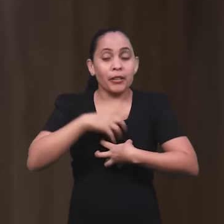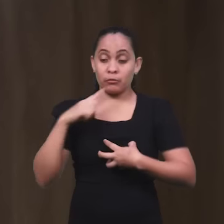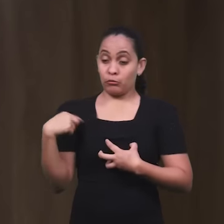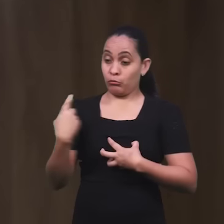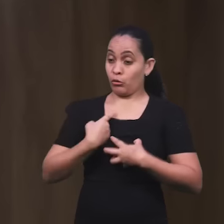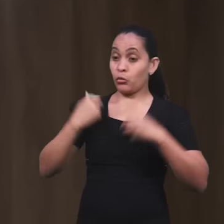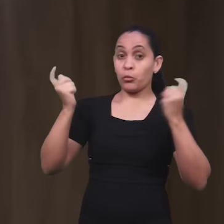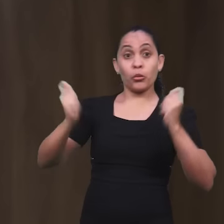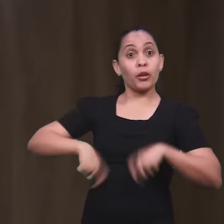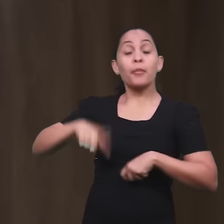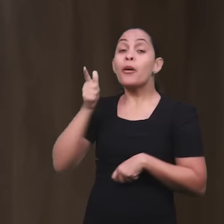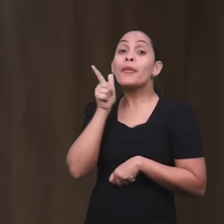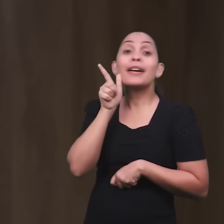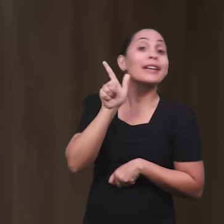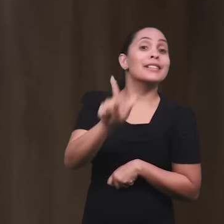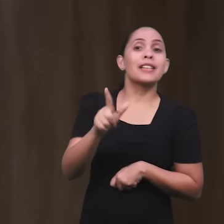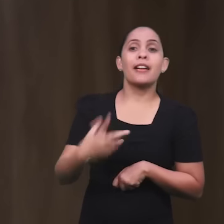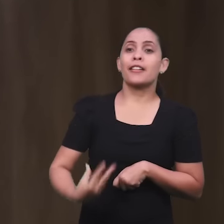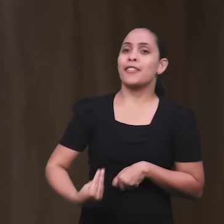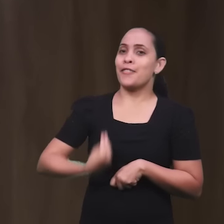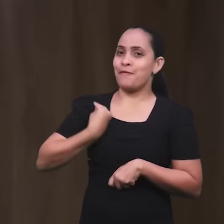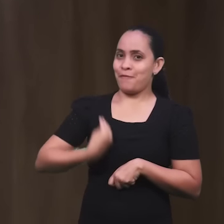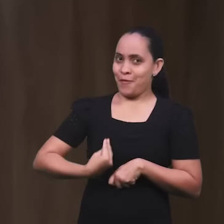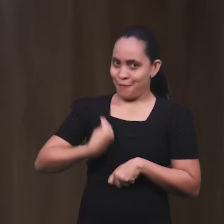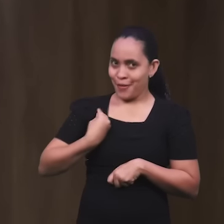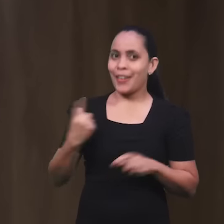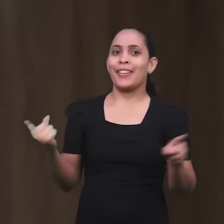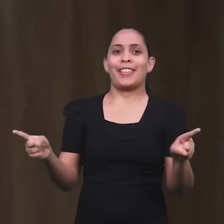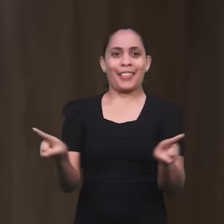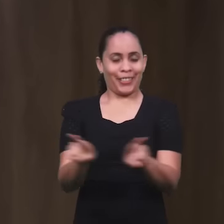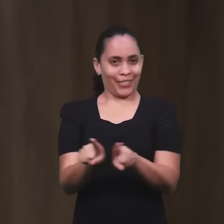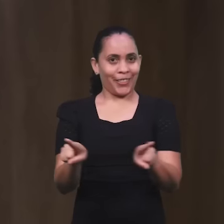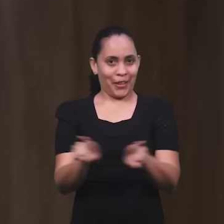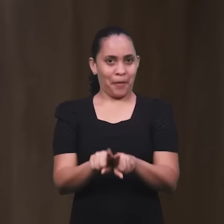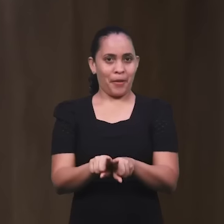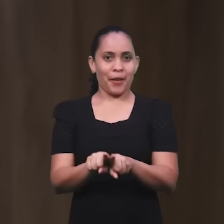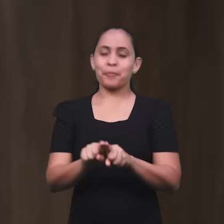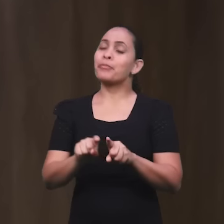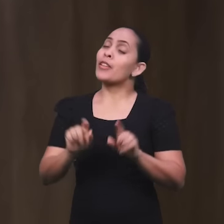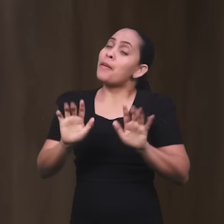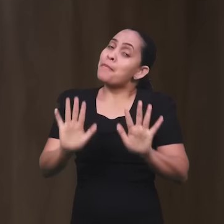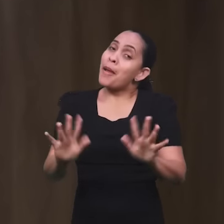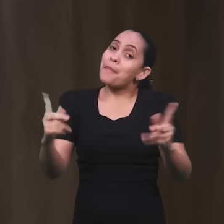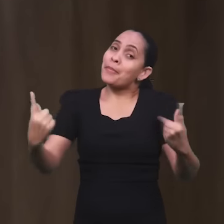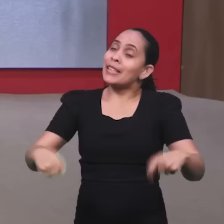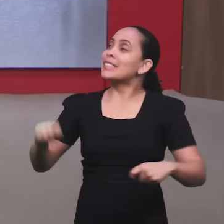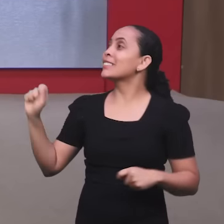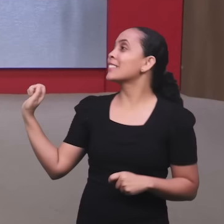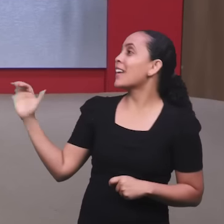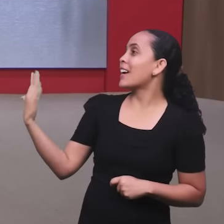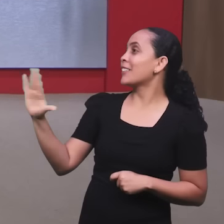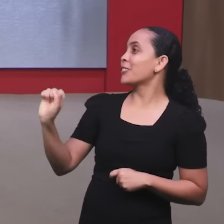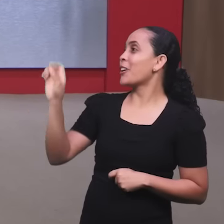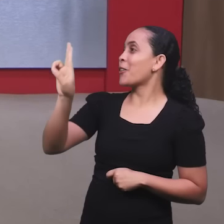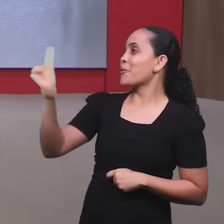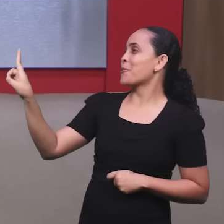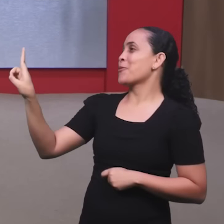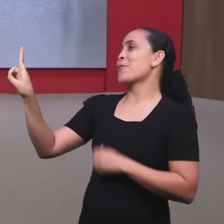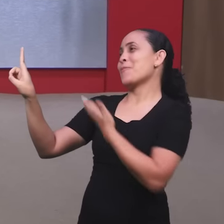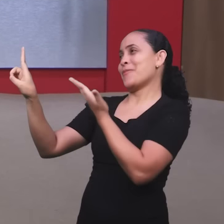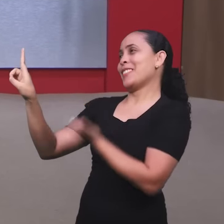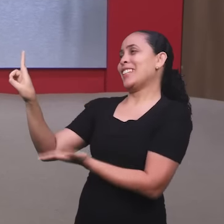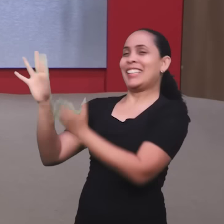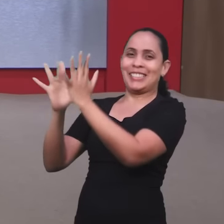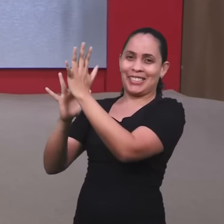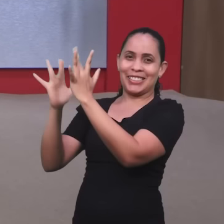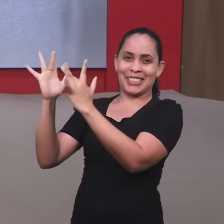alcançar e assim viver, bastando para isto invocar o nome do Senhor. Mas